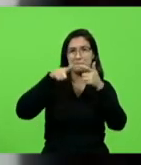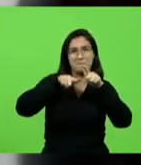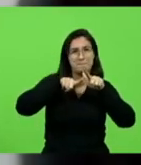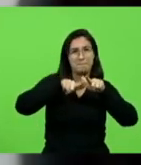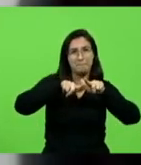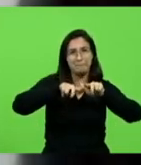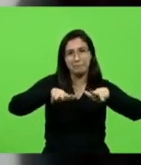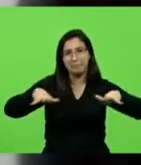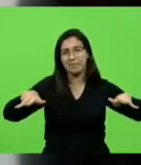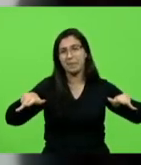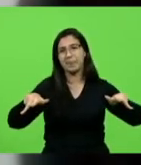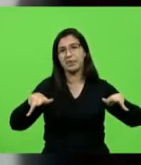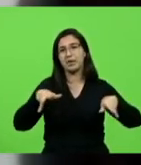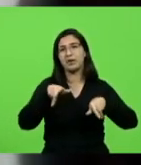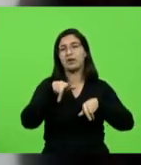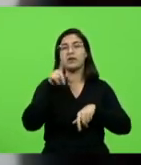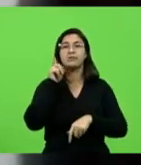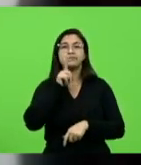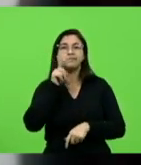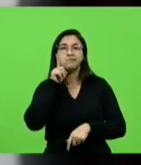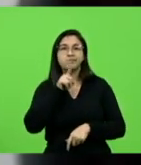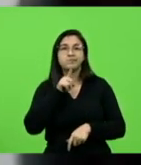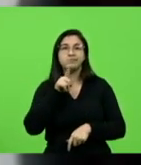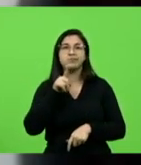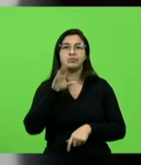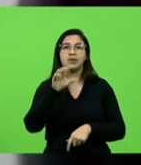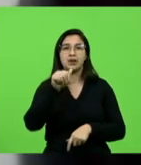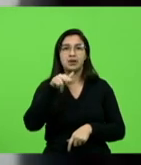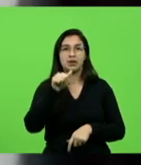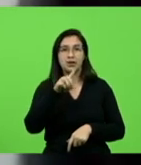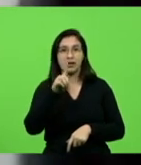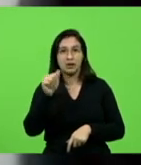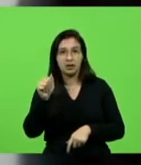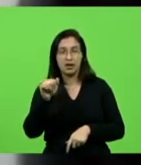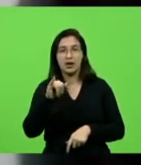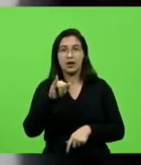Estados Unidos, Canadá, Inglaterra,